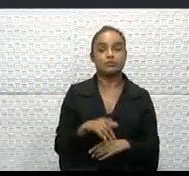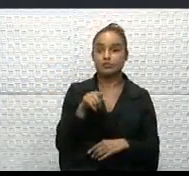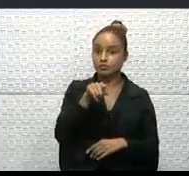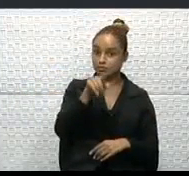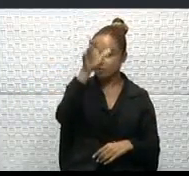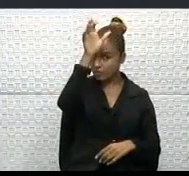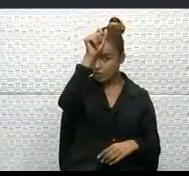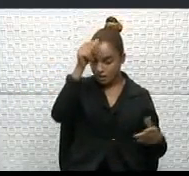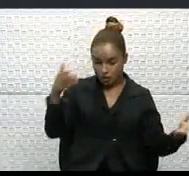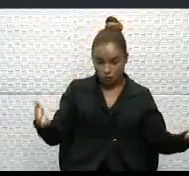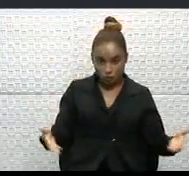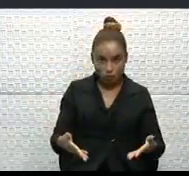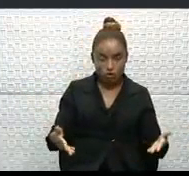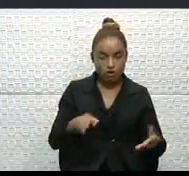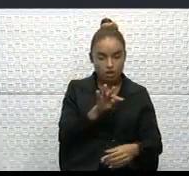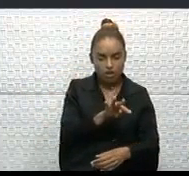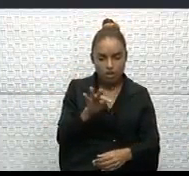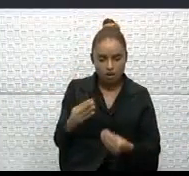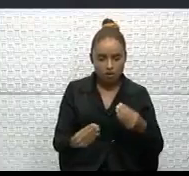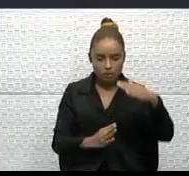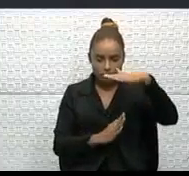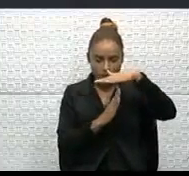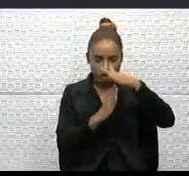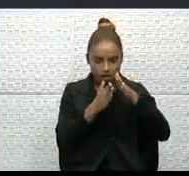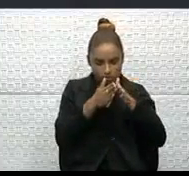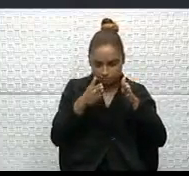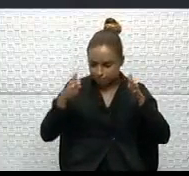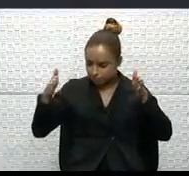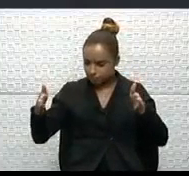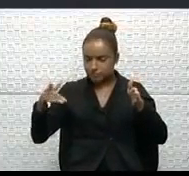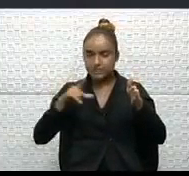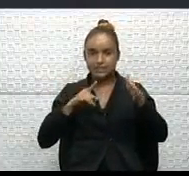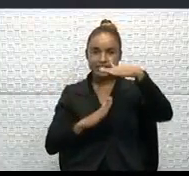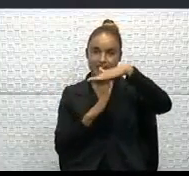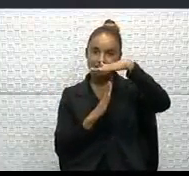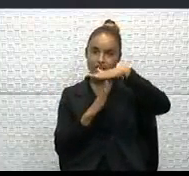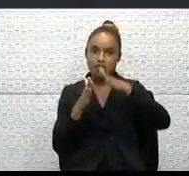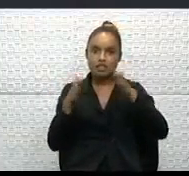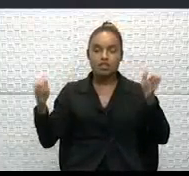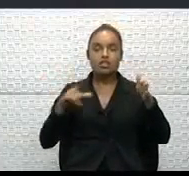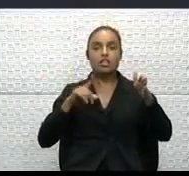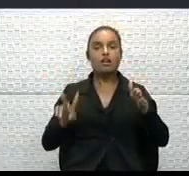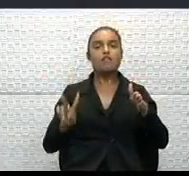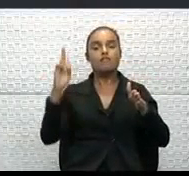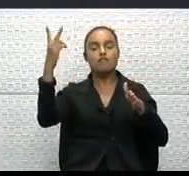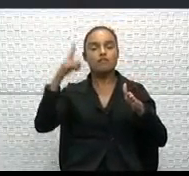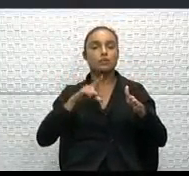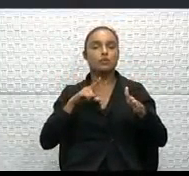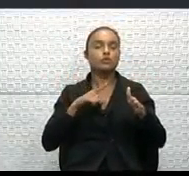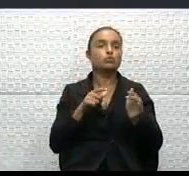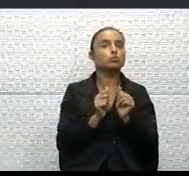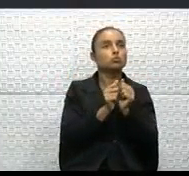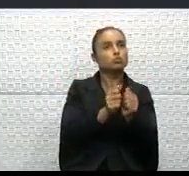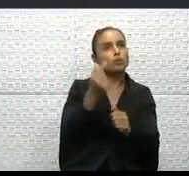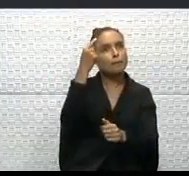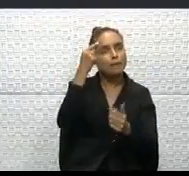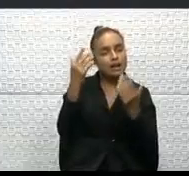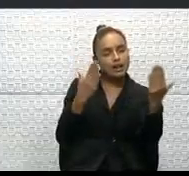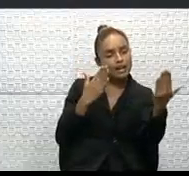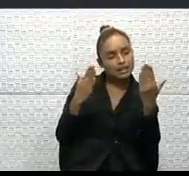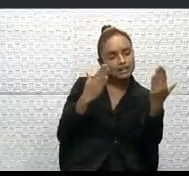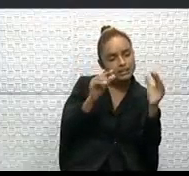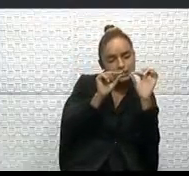determinam intervalos de confiança para a previsão de valores juntamente com a margem de erro. Por exemplo, vamos supor que